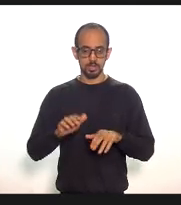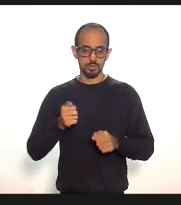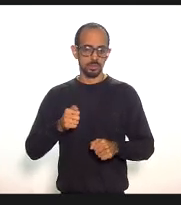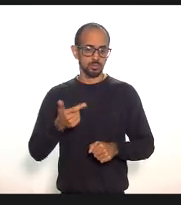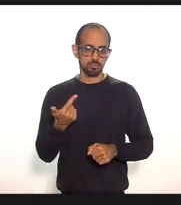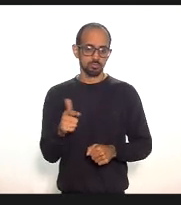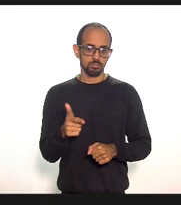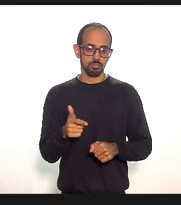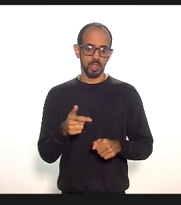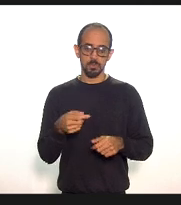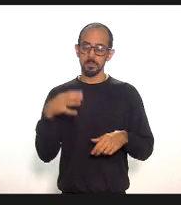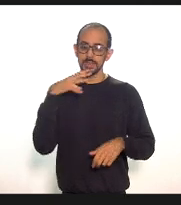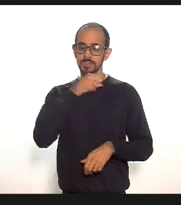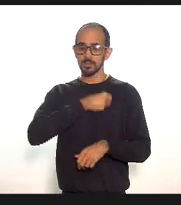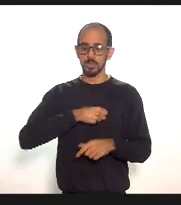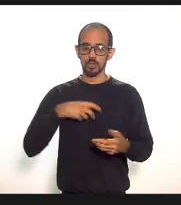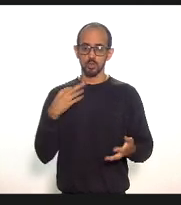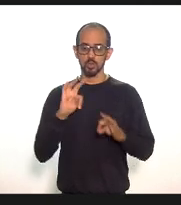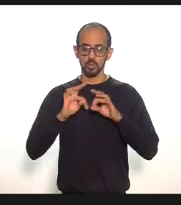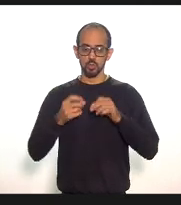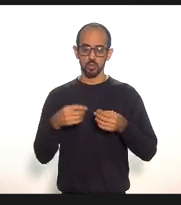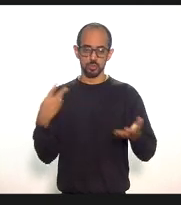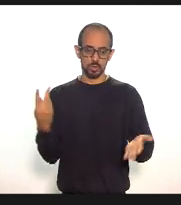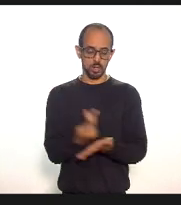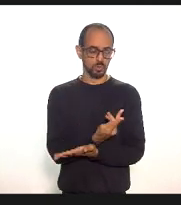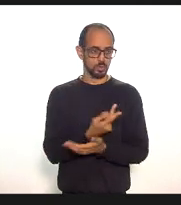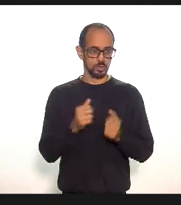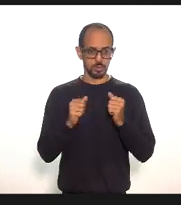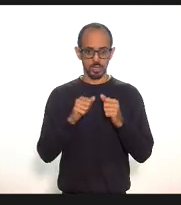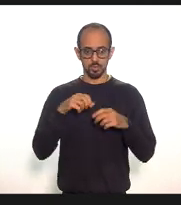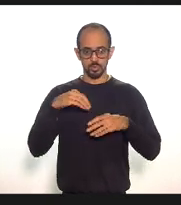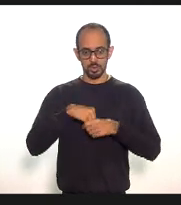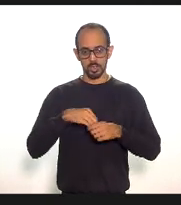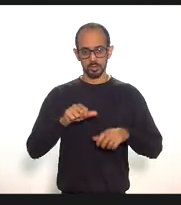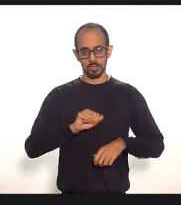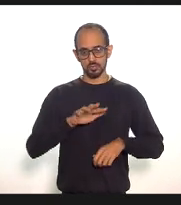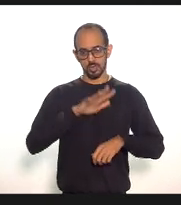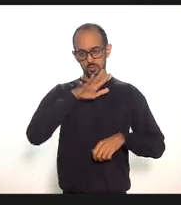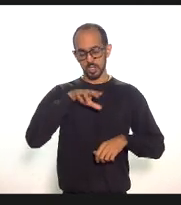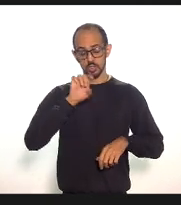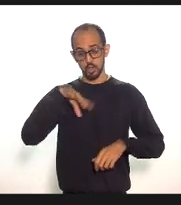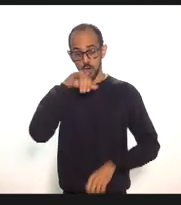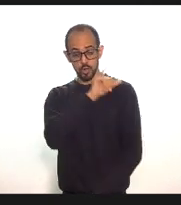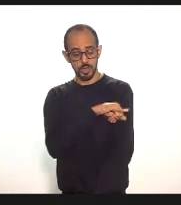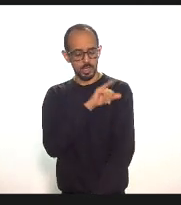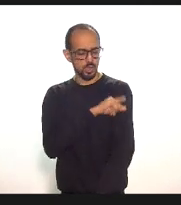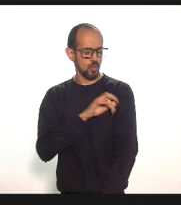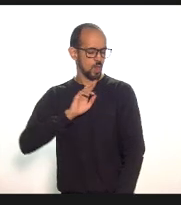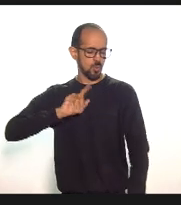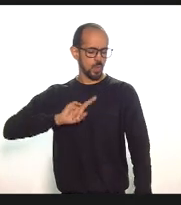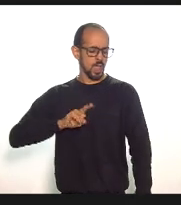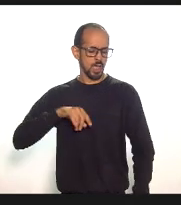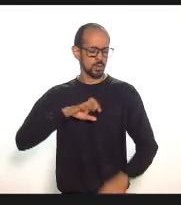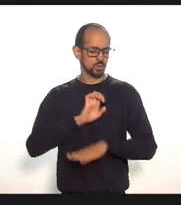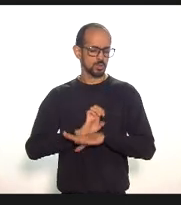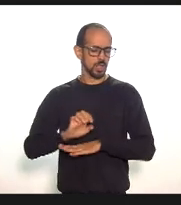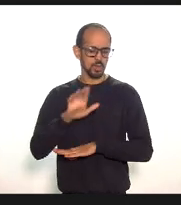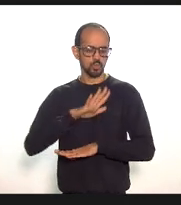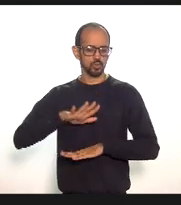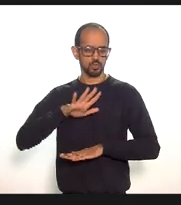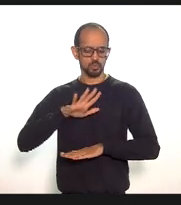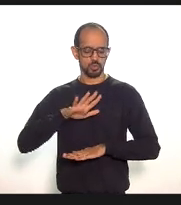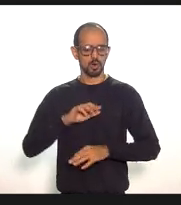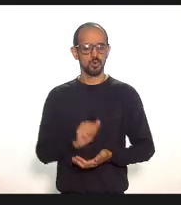das favelas, com toda a aglomeração e com tudo que tem acontecido, não só na cidade do Rio de Janeiro, mas em todo o Estado. Então,